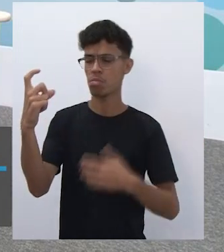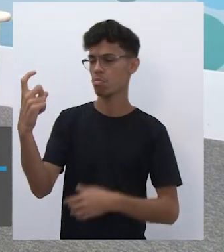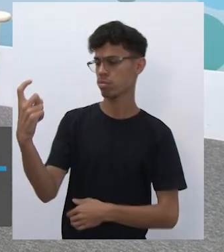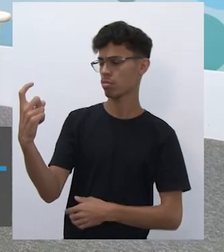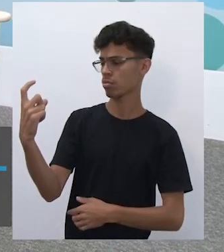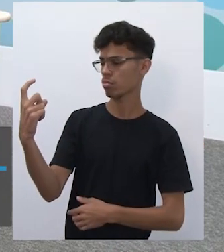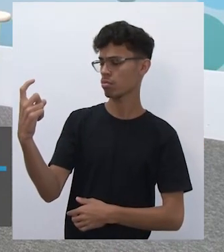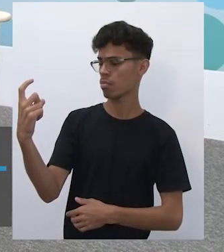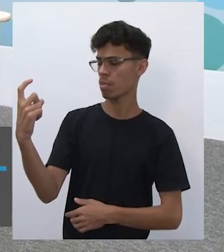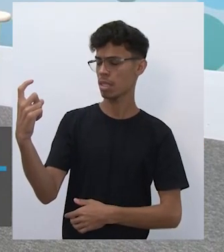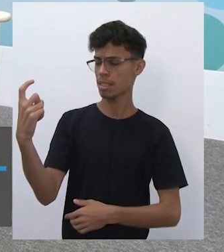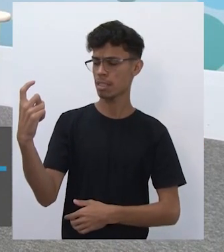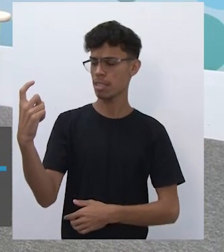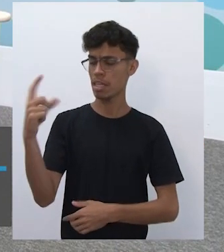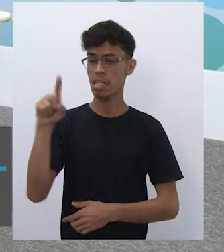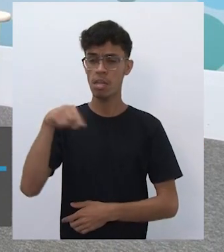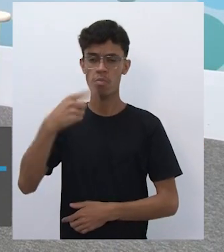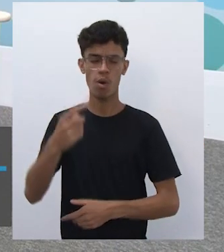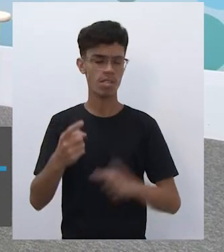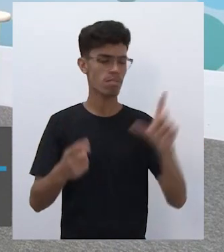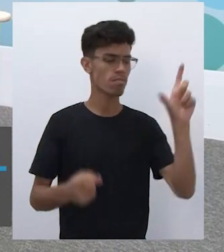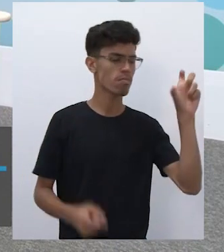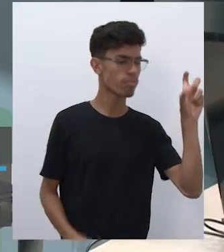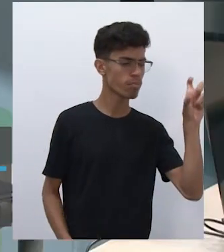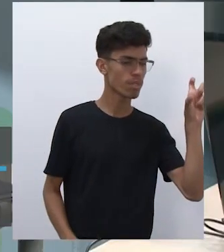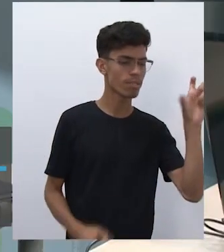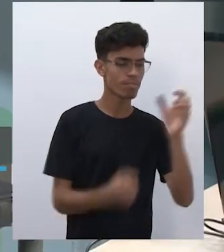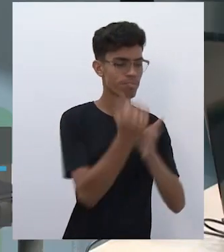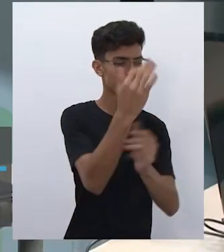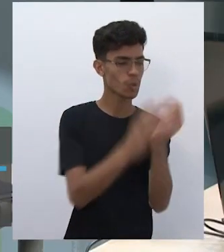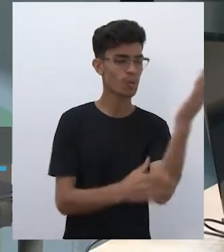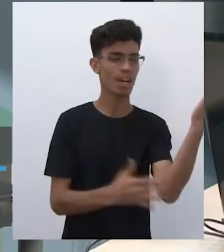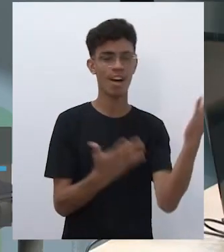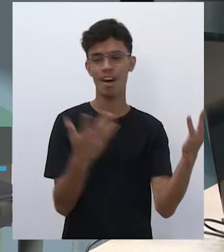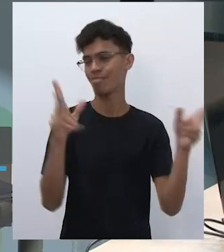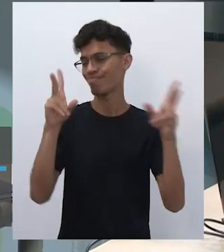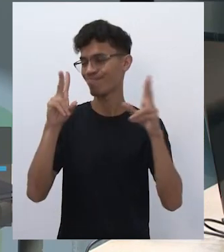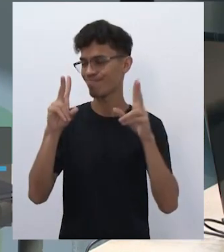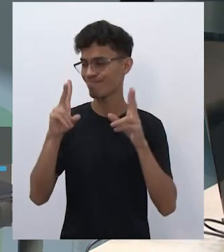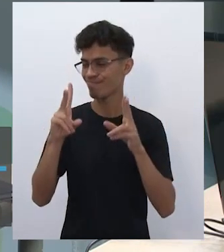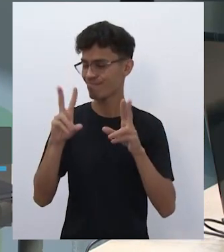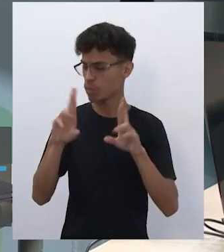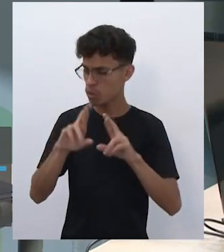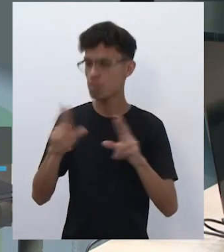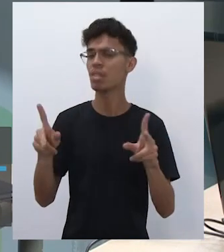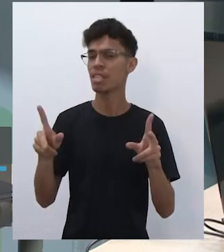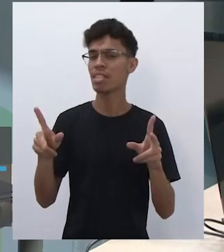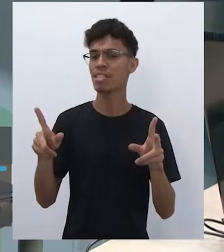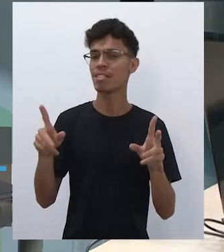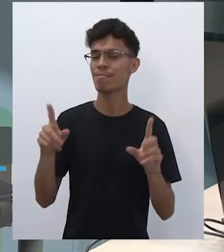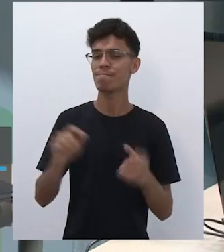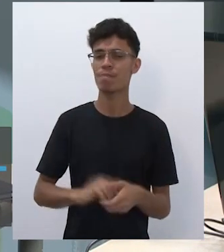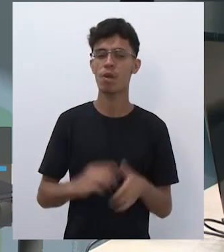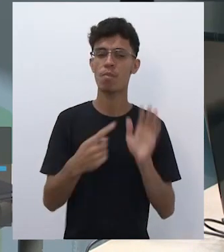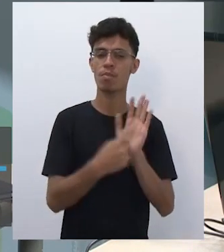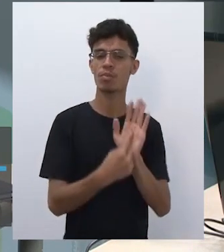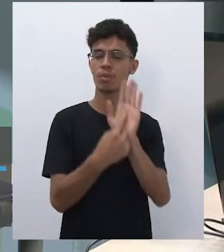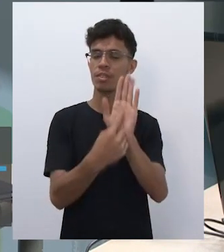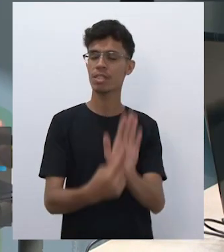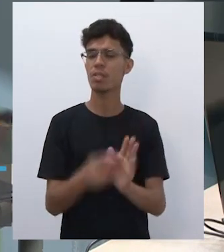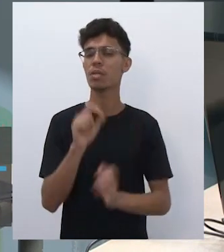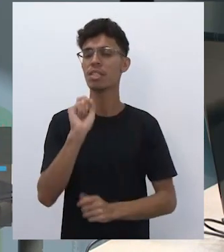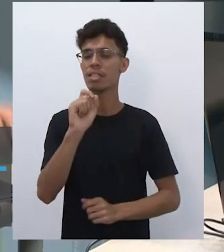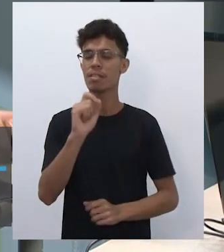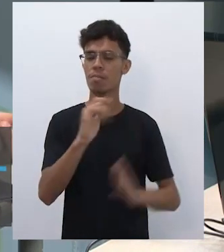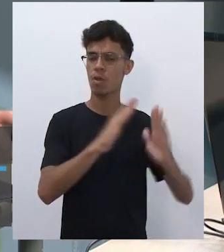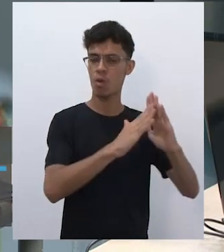antes e uma foto depois da implantação do projeto, não é? Para a gente poder medir os resultados e mostrar para a comunidade que